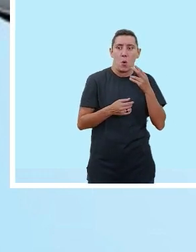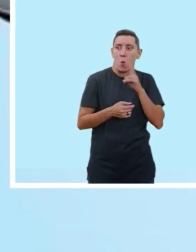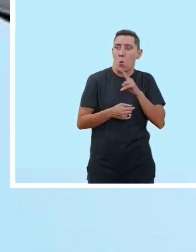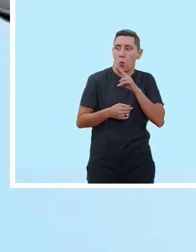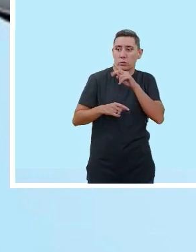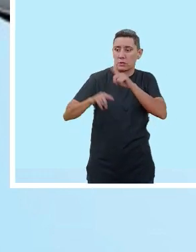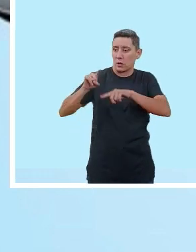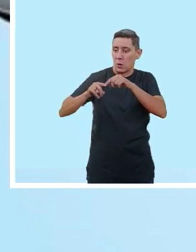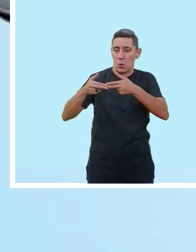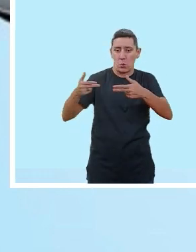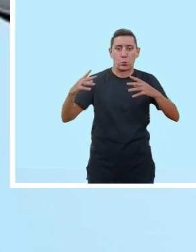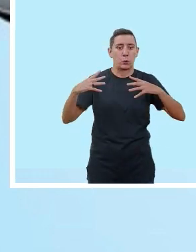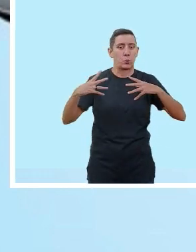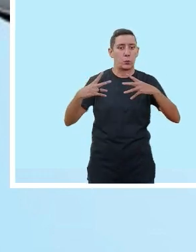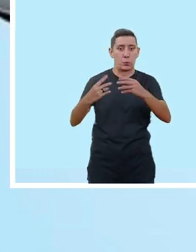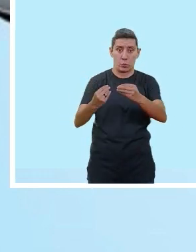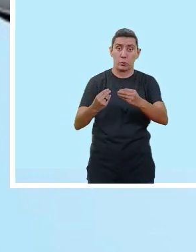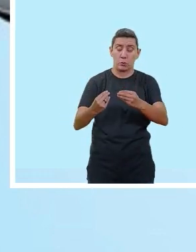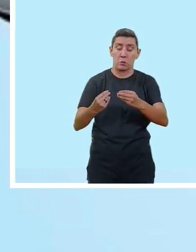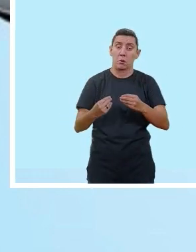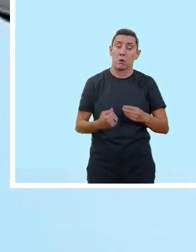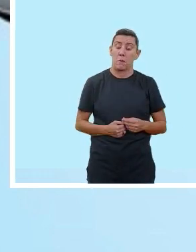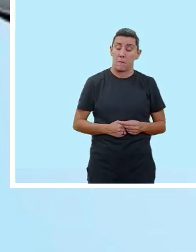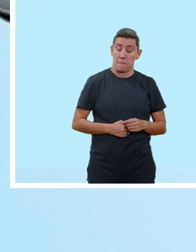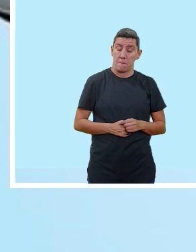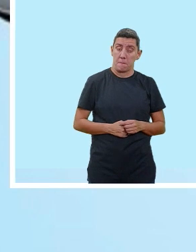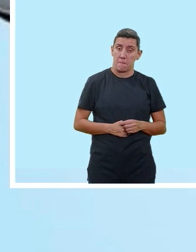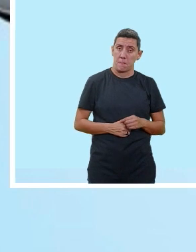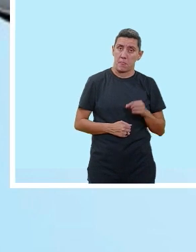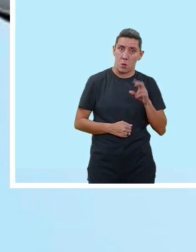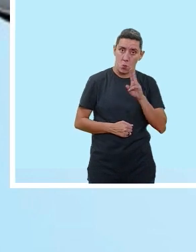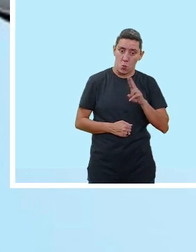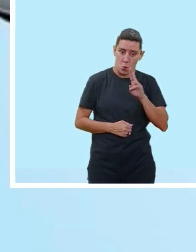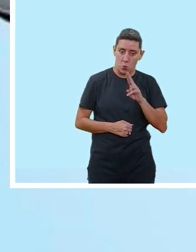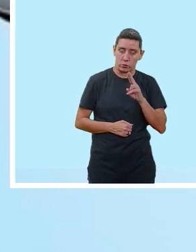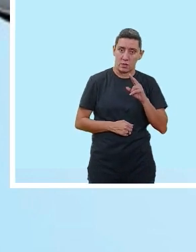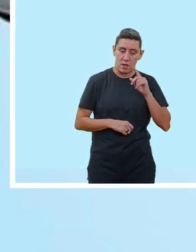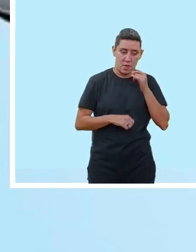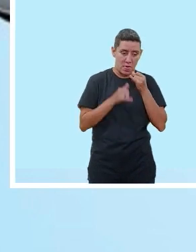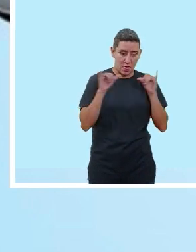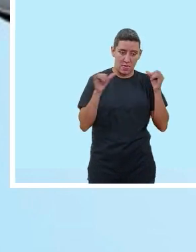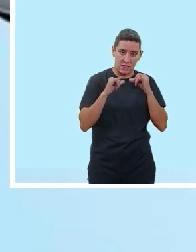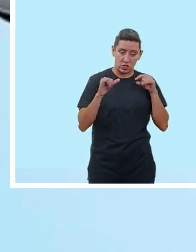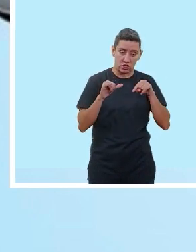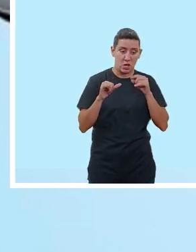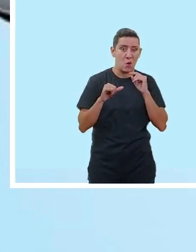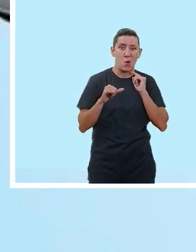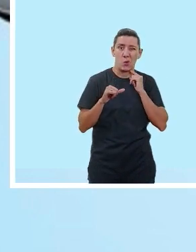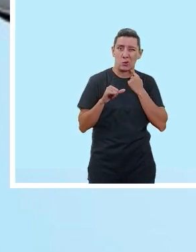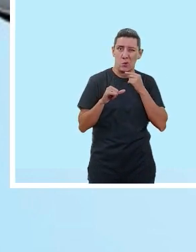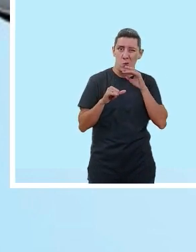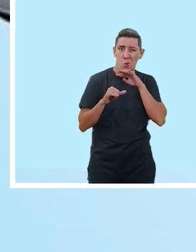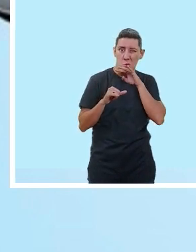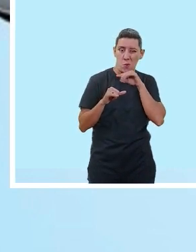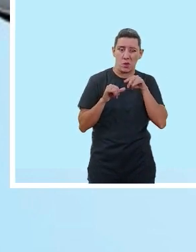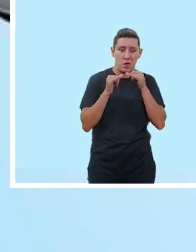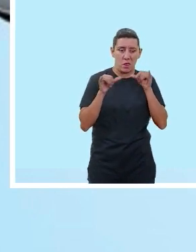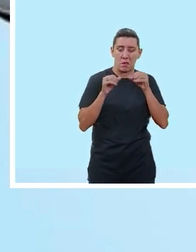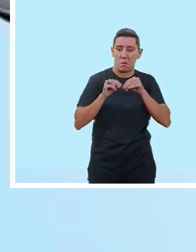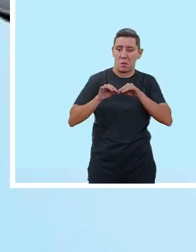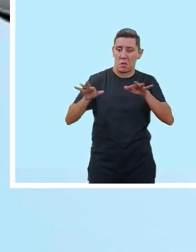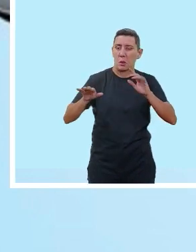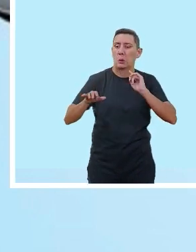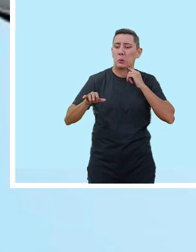temos, maior é a emissão de gás carbônico na atmosfera, gases de efeito estufa, porque muita dessa geração, muito desse